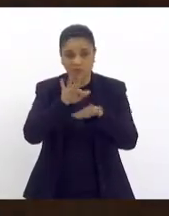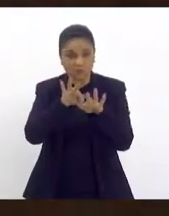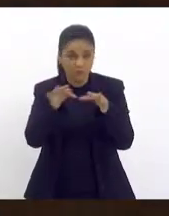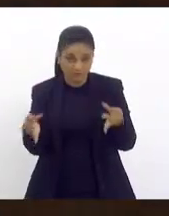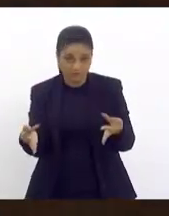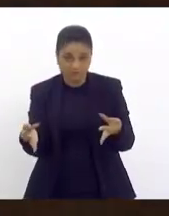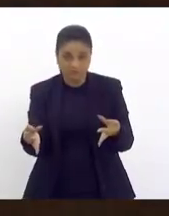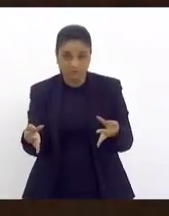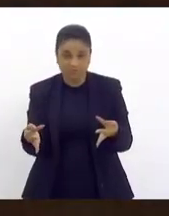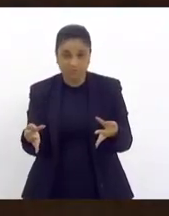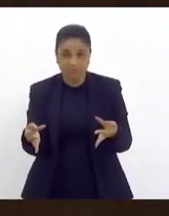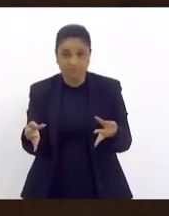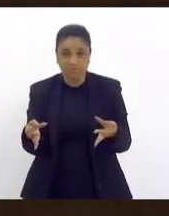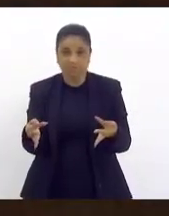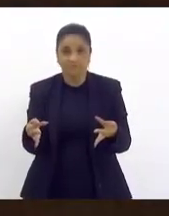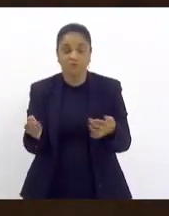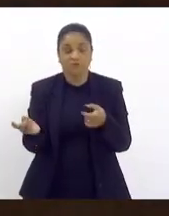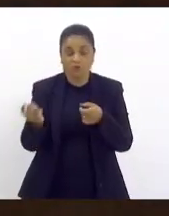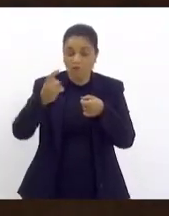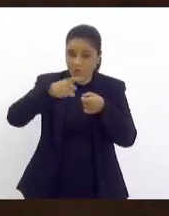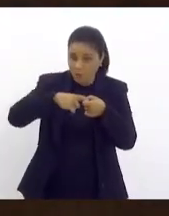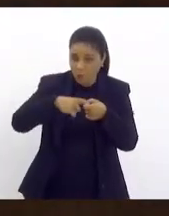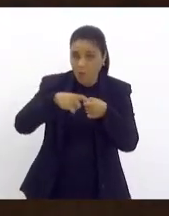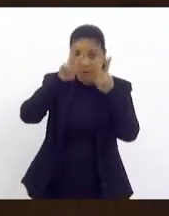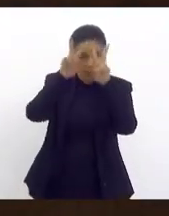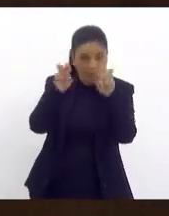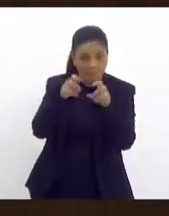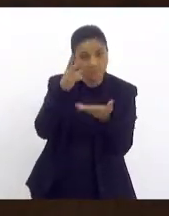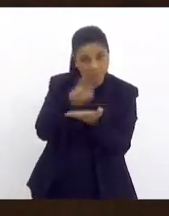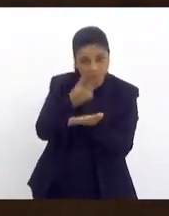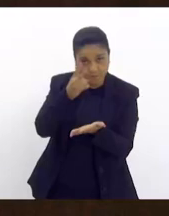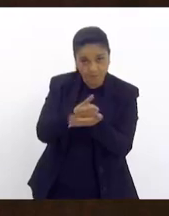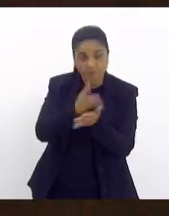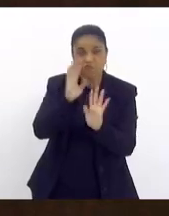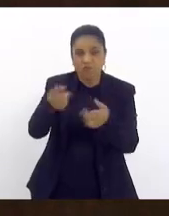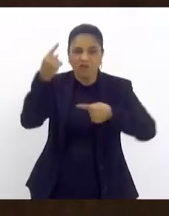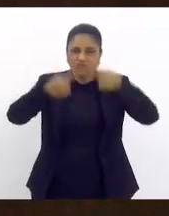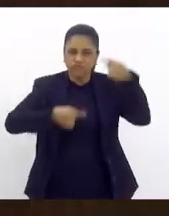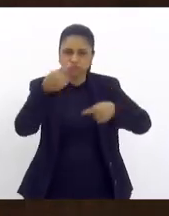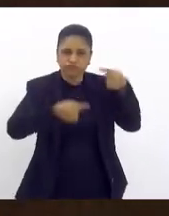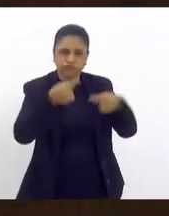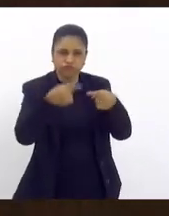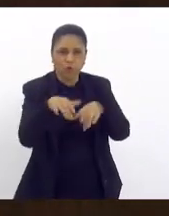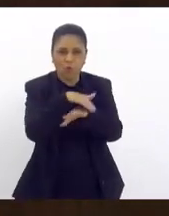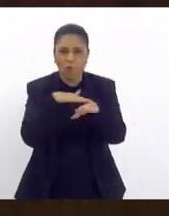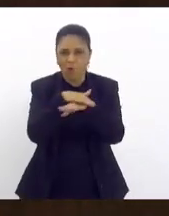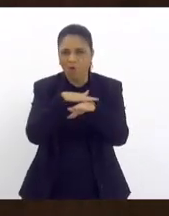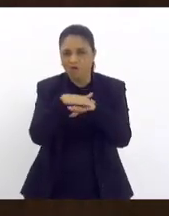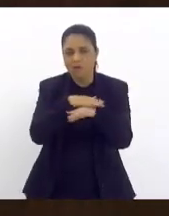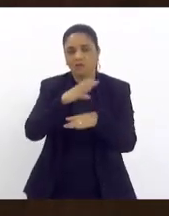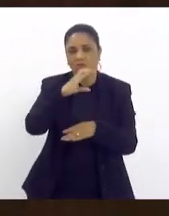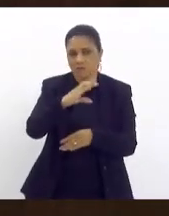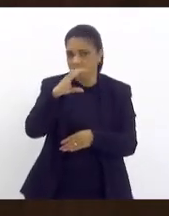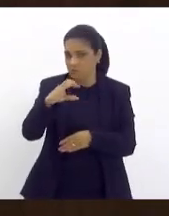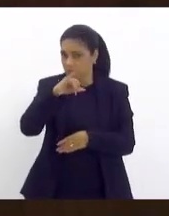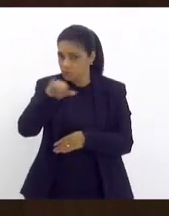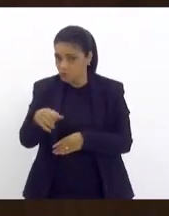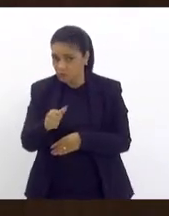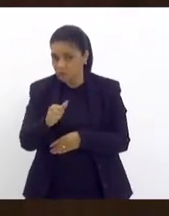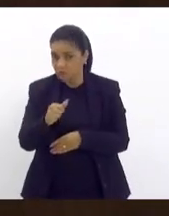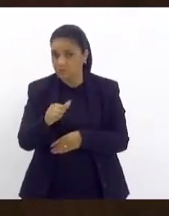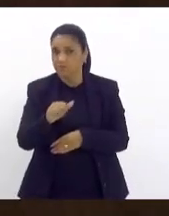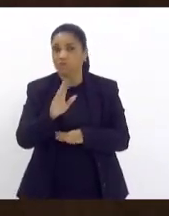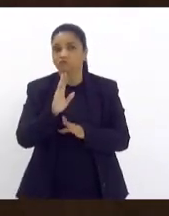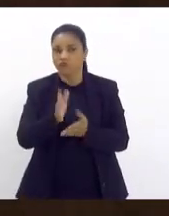eu tô retomando essa questão porque já houve discussões conversas nessa CJ para